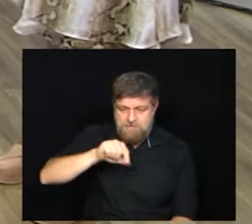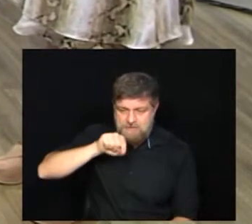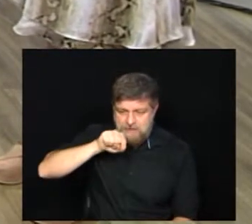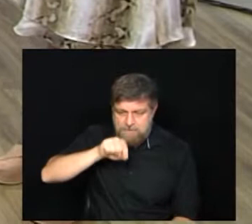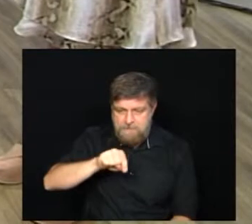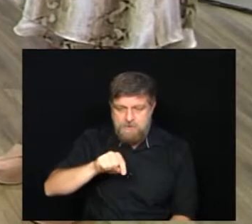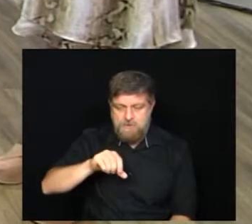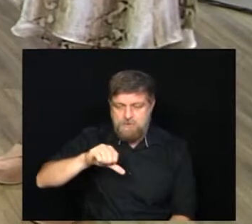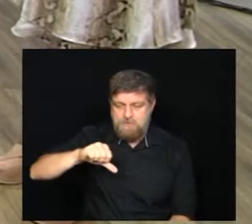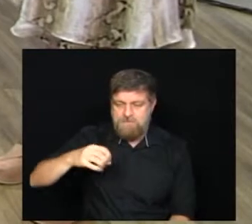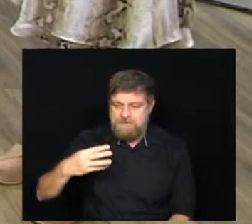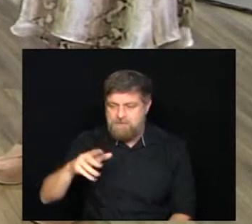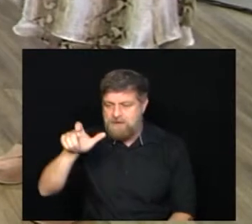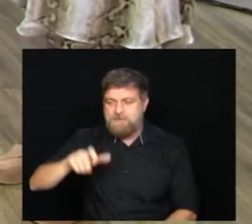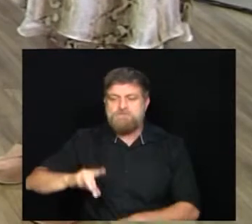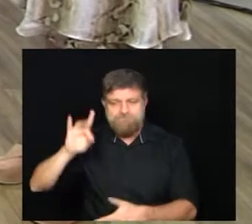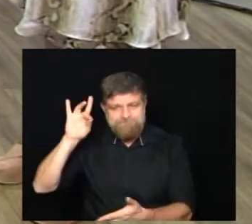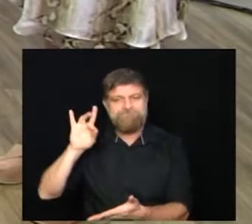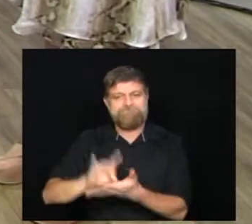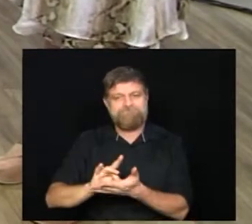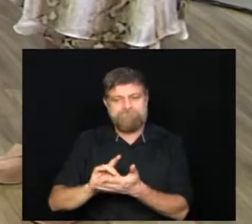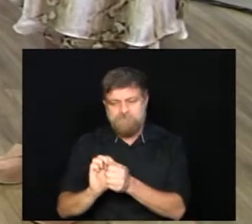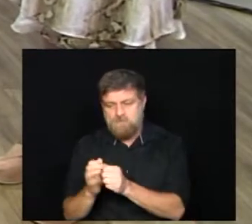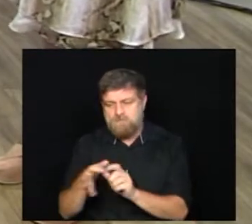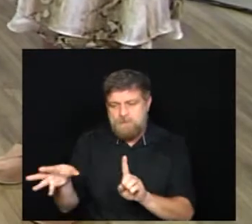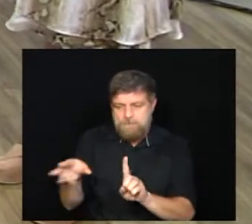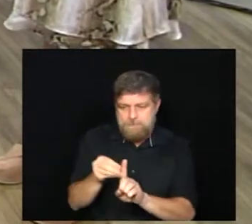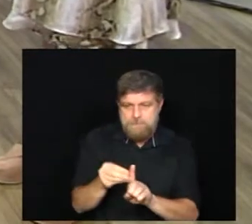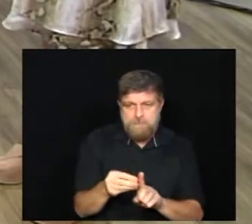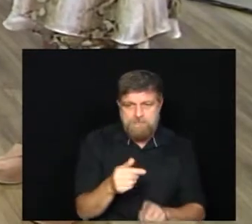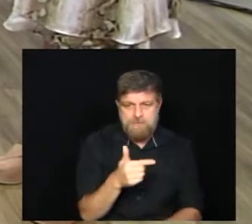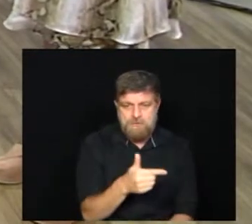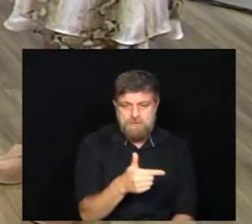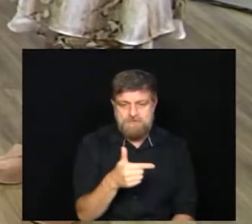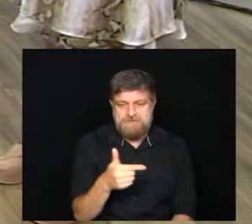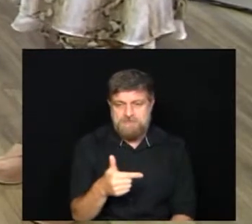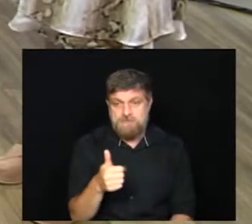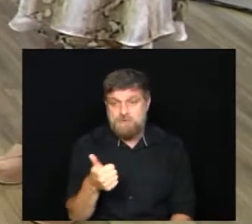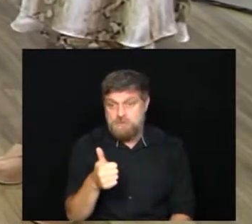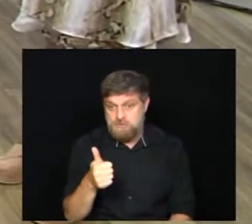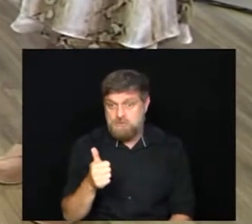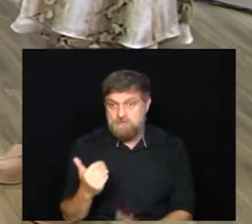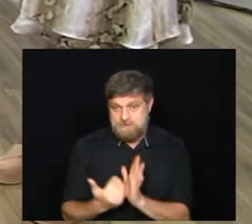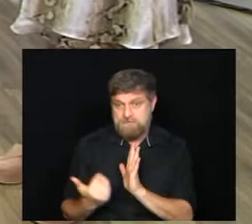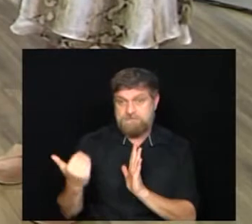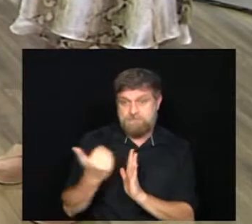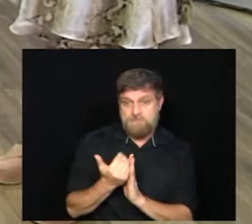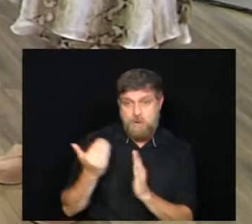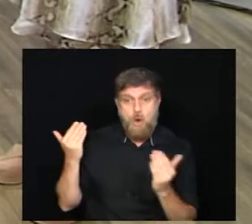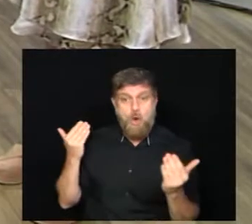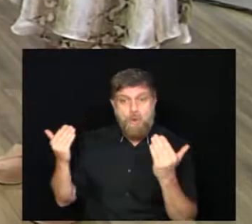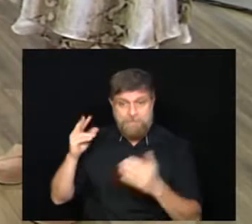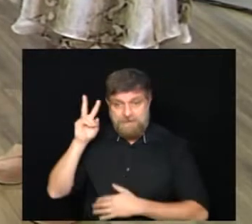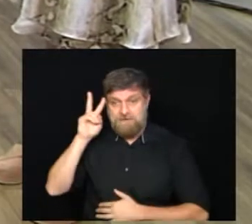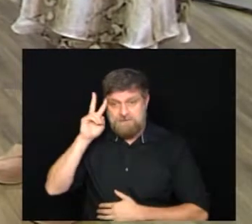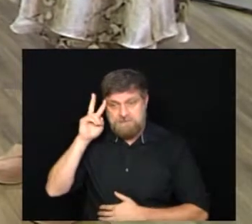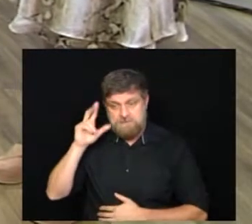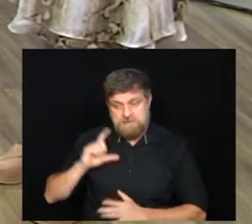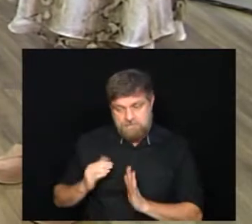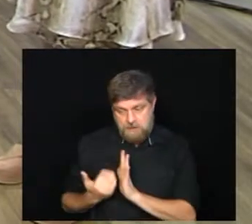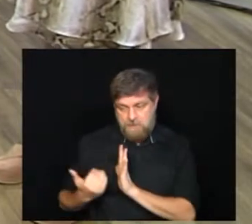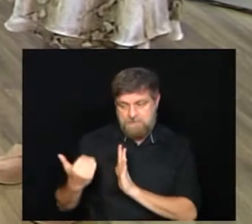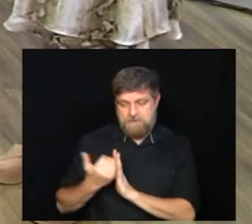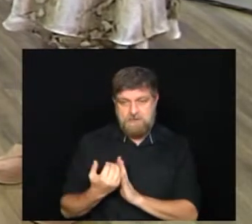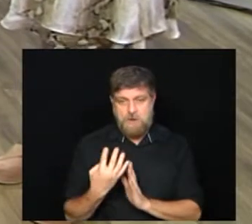139.094 casos confirmados. São 211 a mais em relação à última segunda-feira e totalizamos